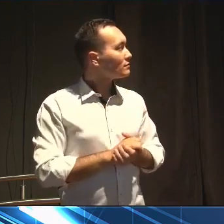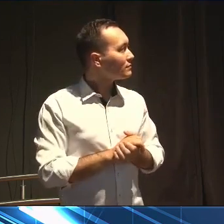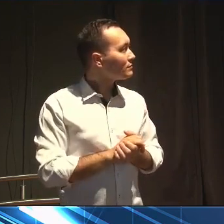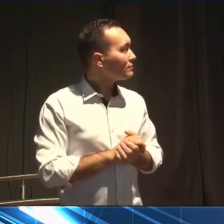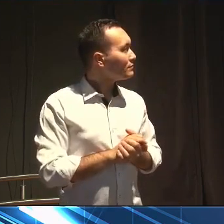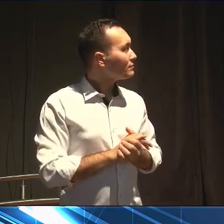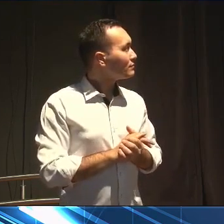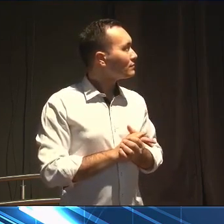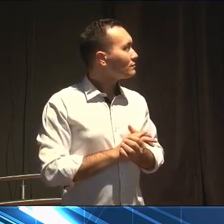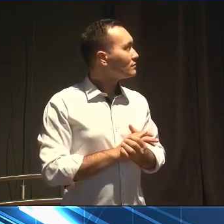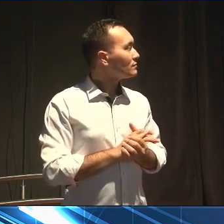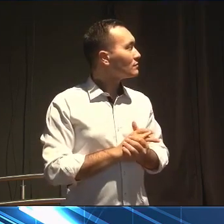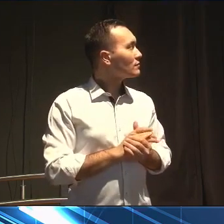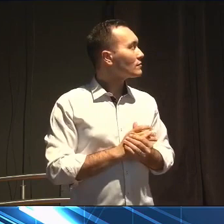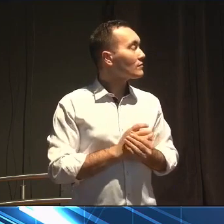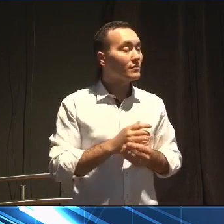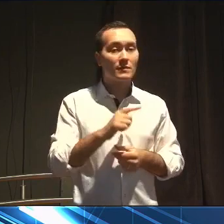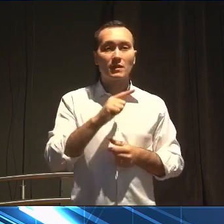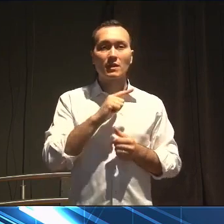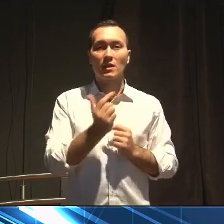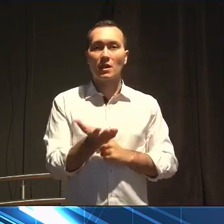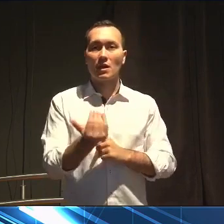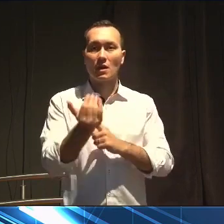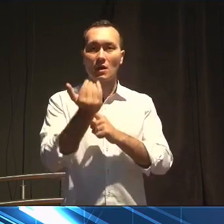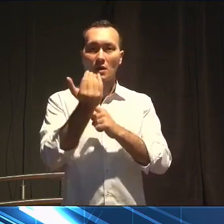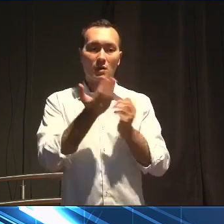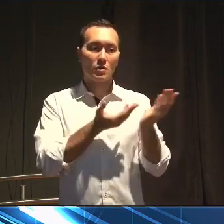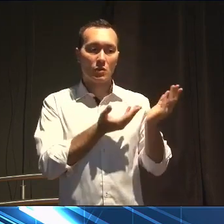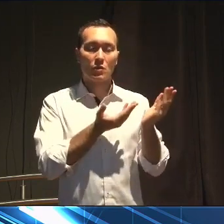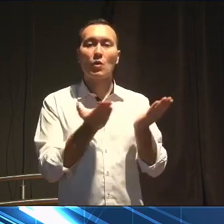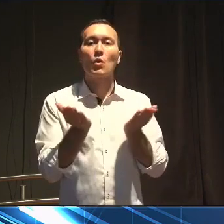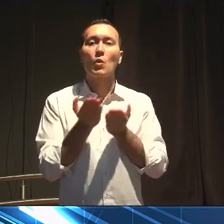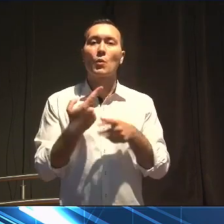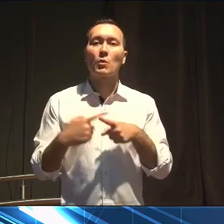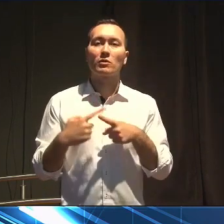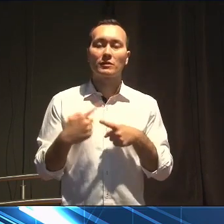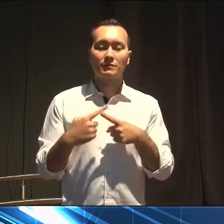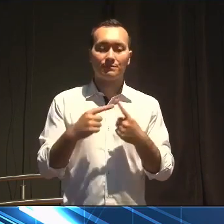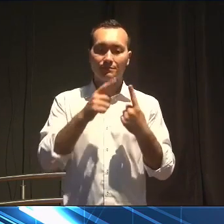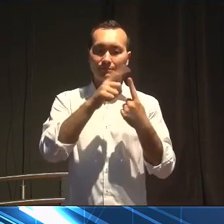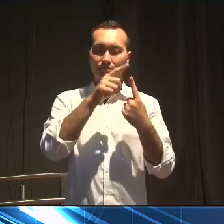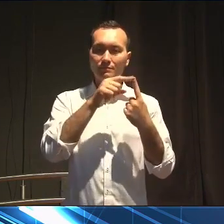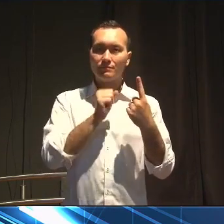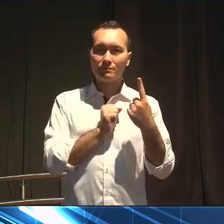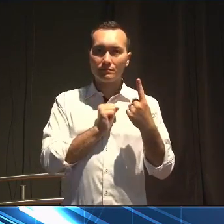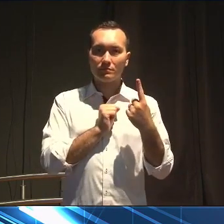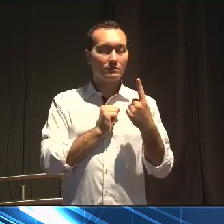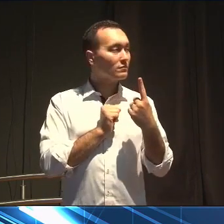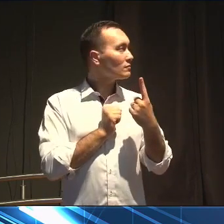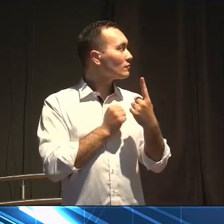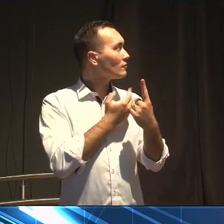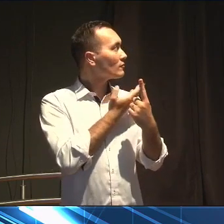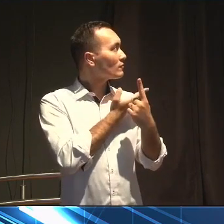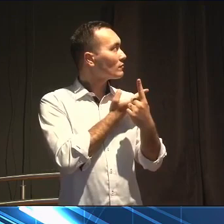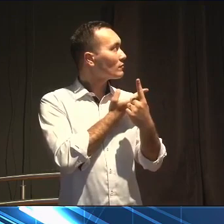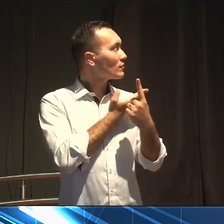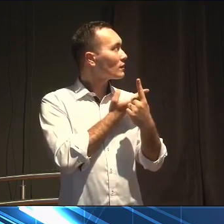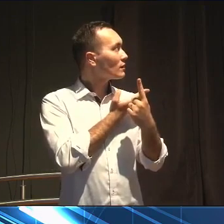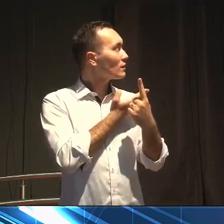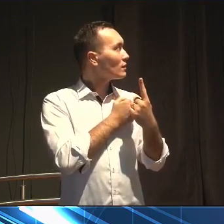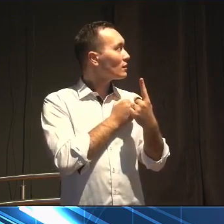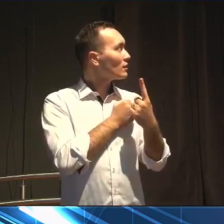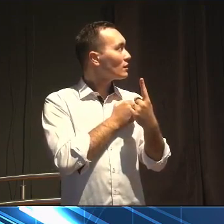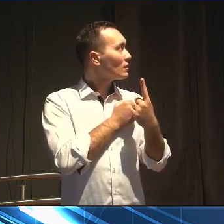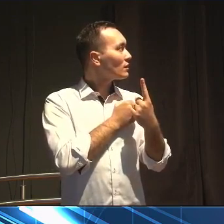só consegue ter esse tipo de tecnologia hoje por conta de uma convergência de uma série de coisas. Primeiro, a tecnologia de Ray Tracing, que a gente